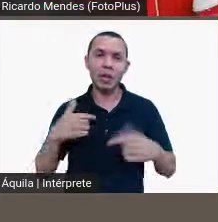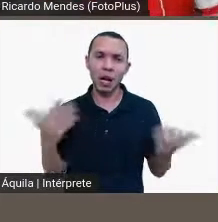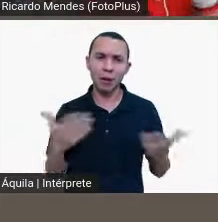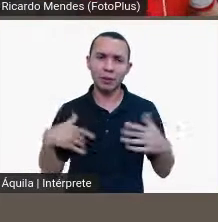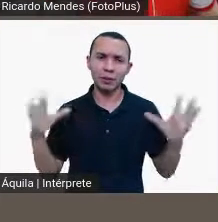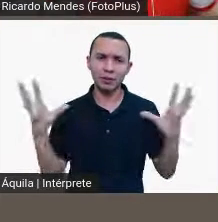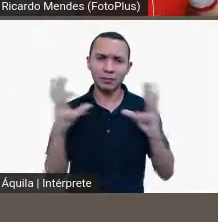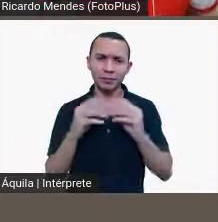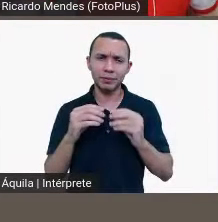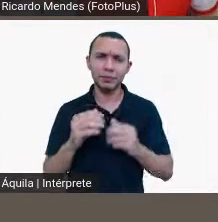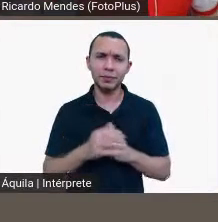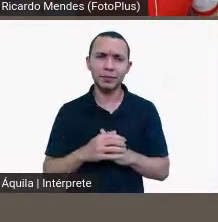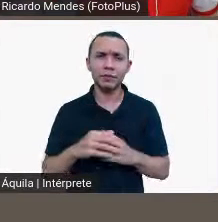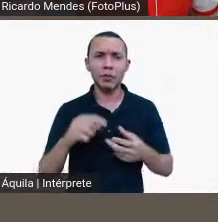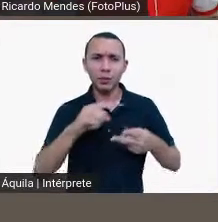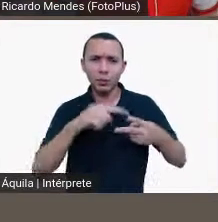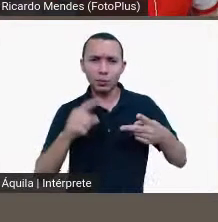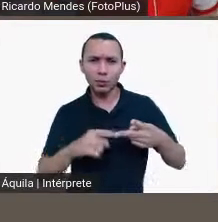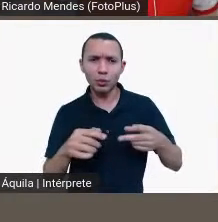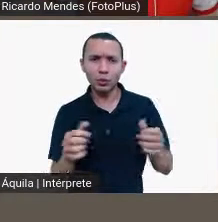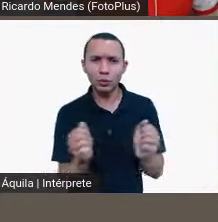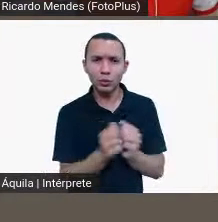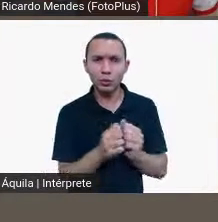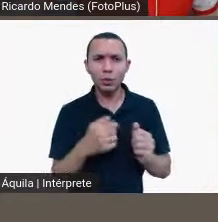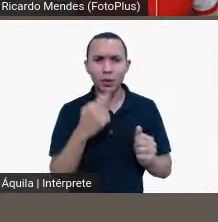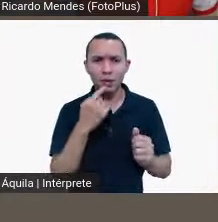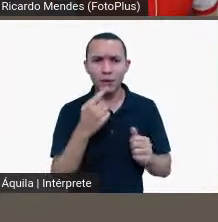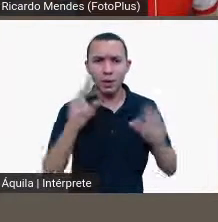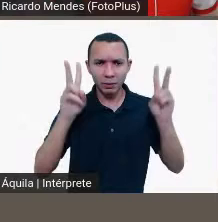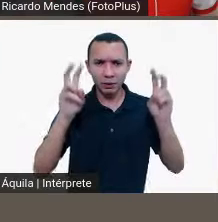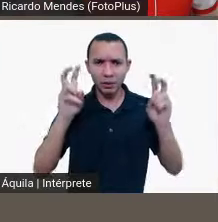os últimos dois blocos. Os últimos dois blocos eu falo sobre os dois.